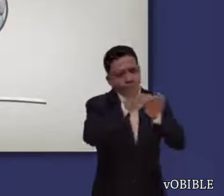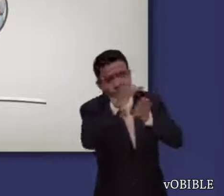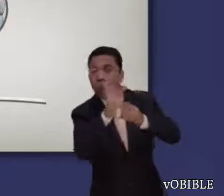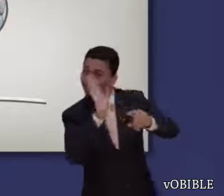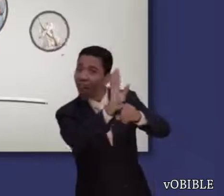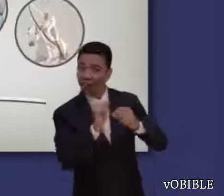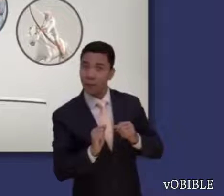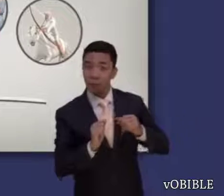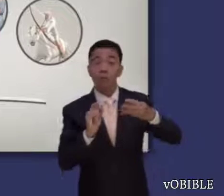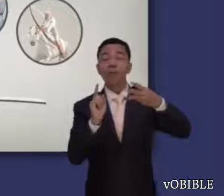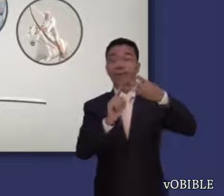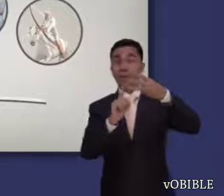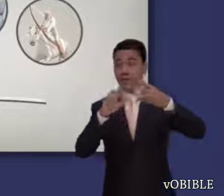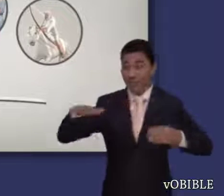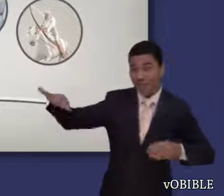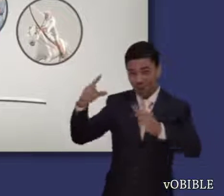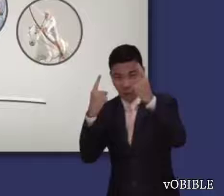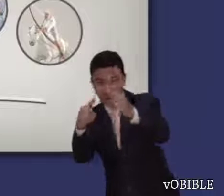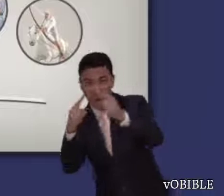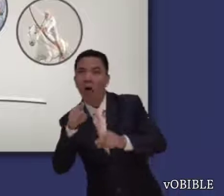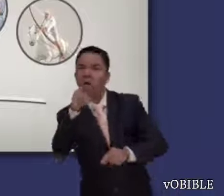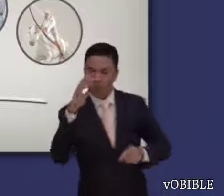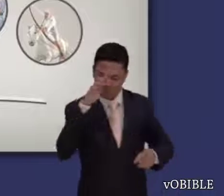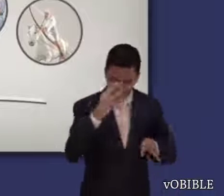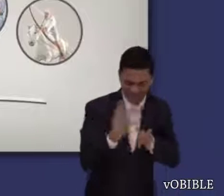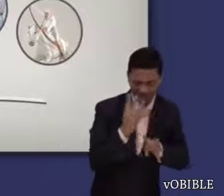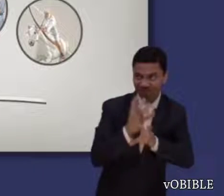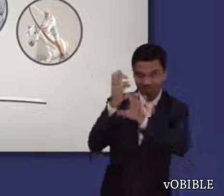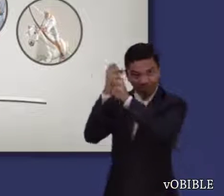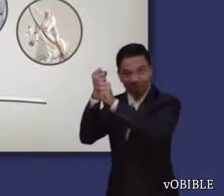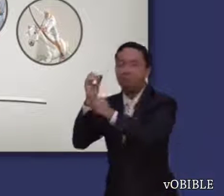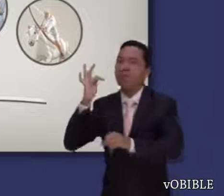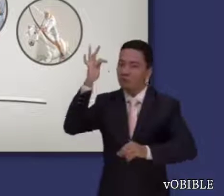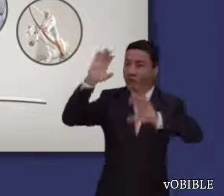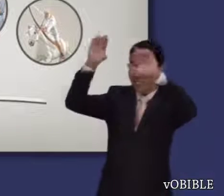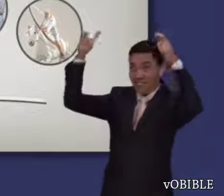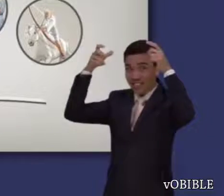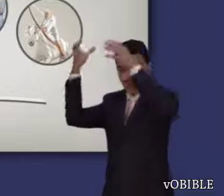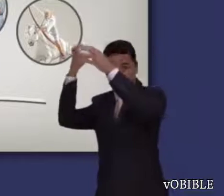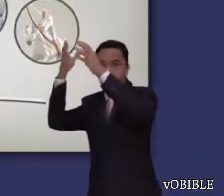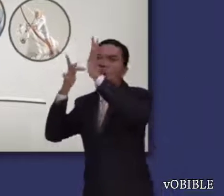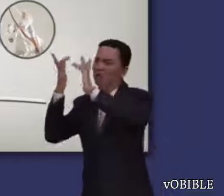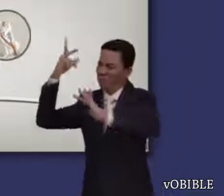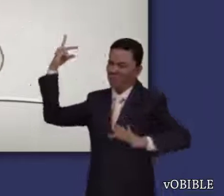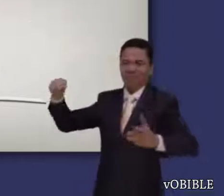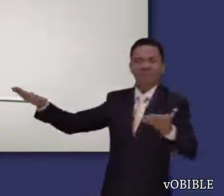inimigos? E por que precisamos perseverar nas dificuldades enquanto esperamos pelo reino de